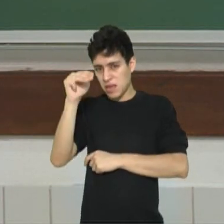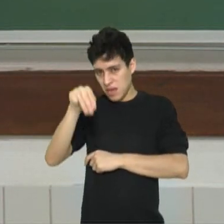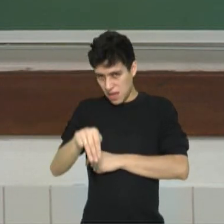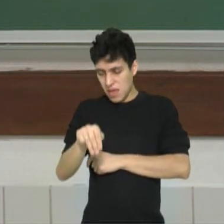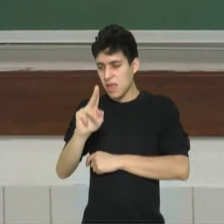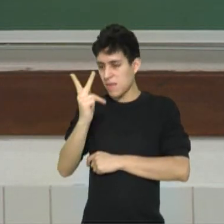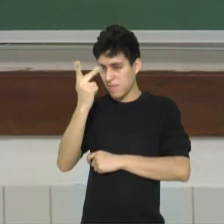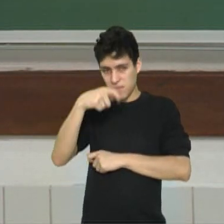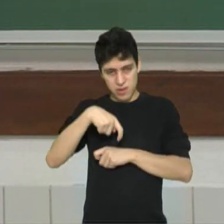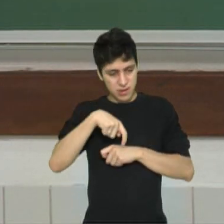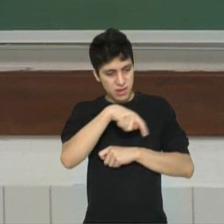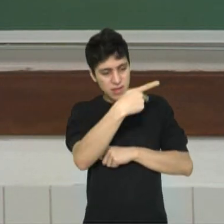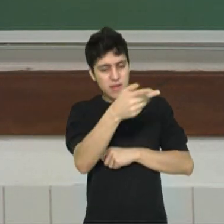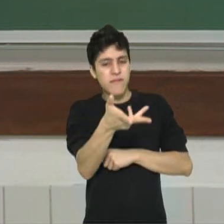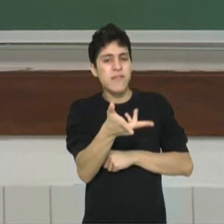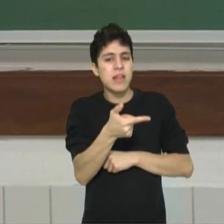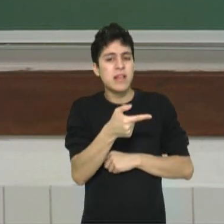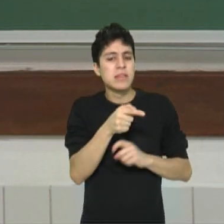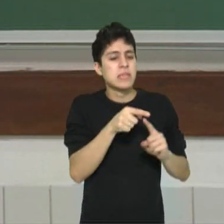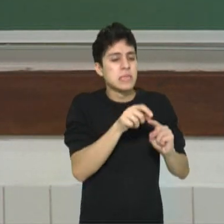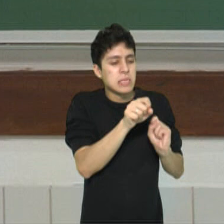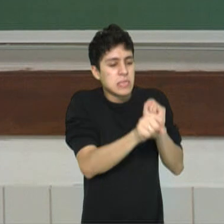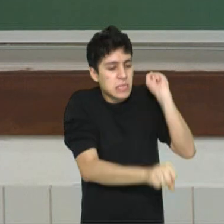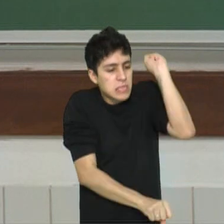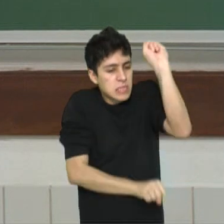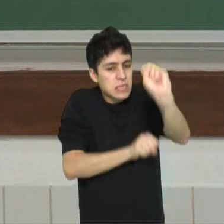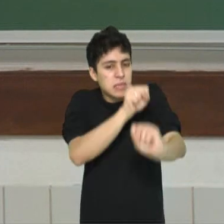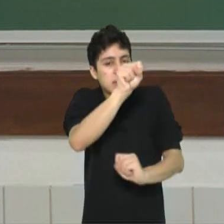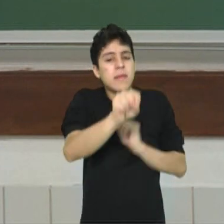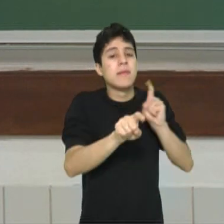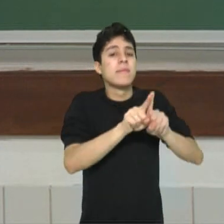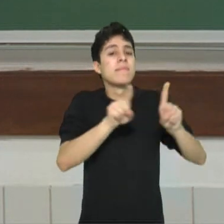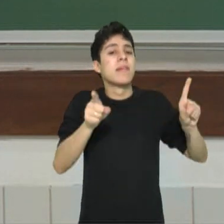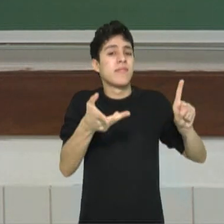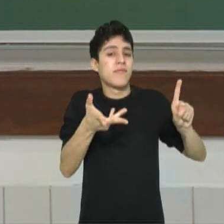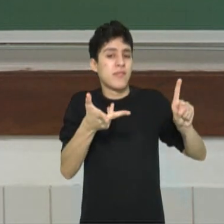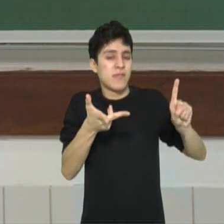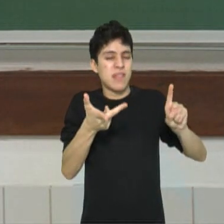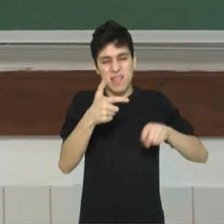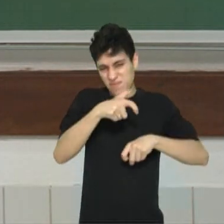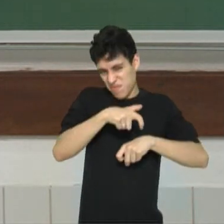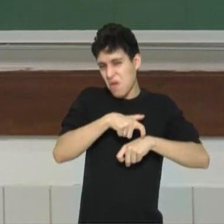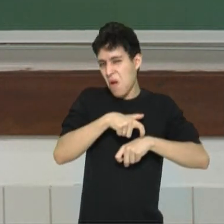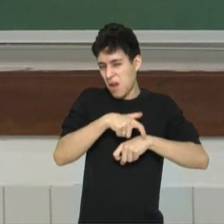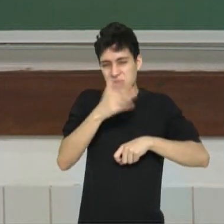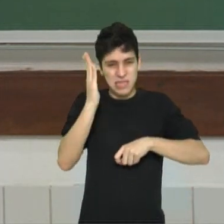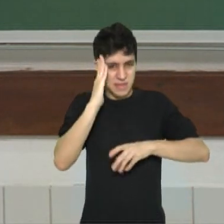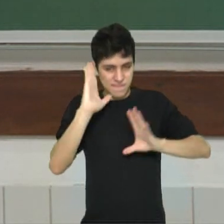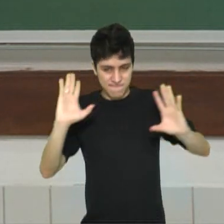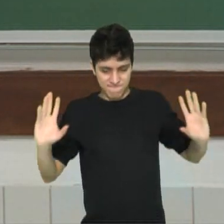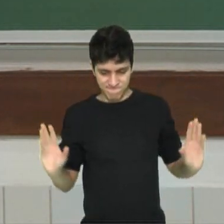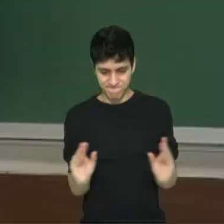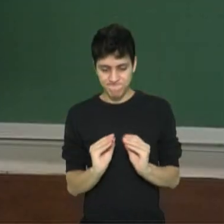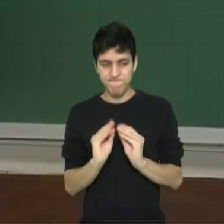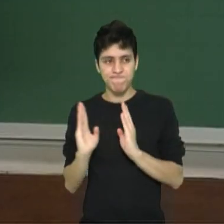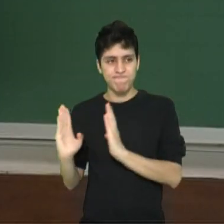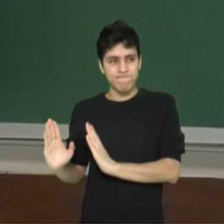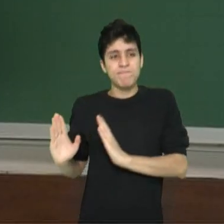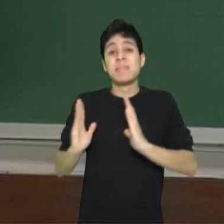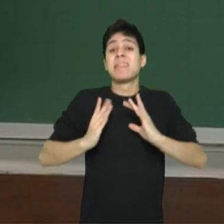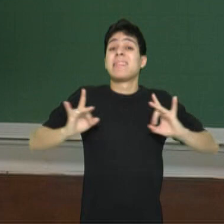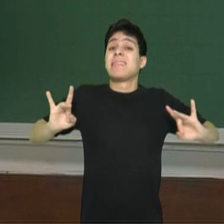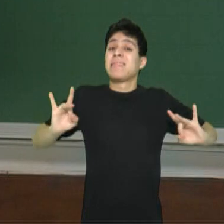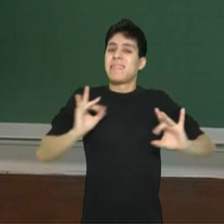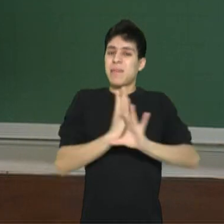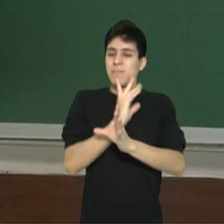hora é a velocidade dela de bike, né? Só que em quilômetros por hora. E aí vamos fechando mais uma aula.